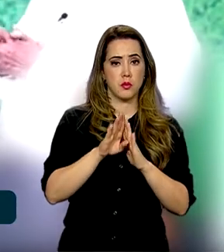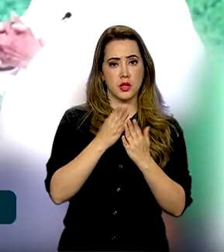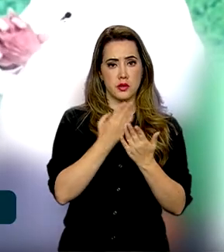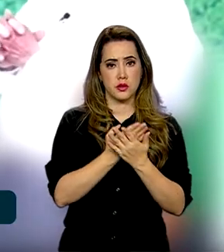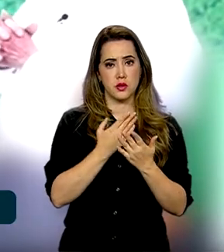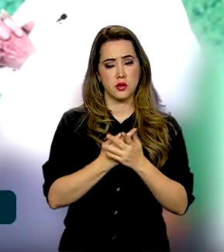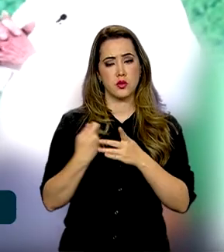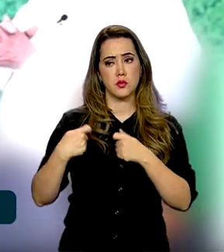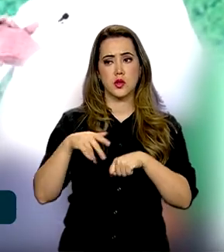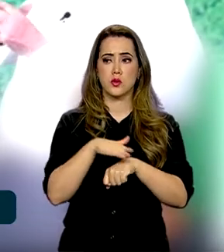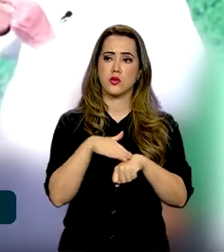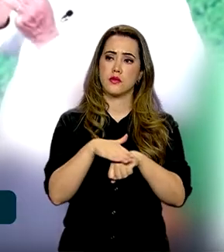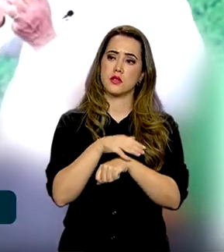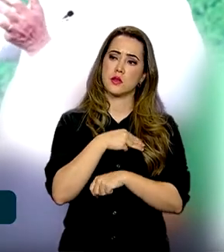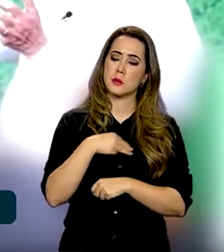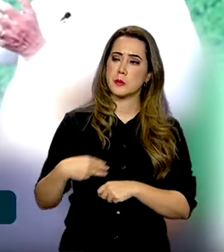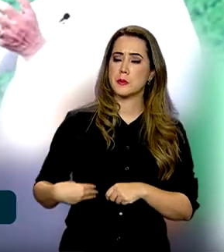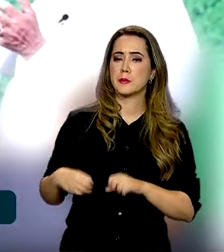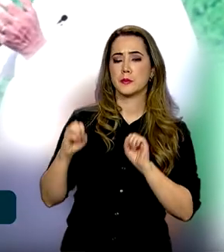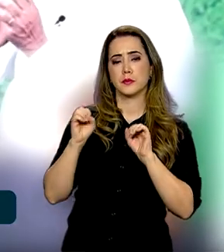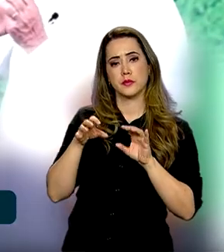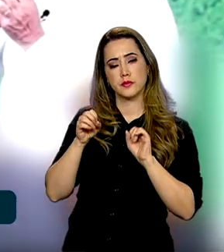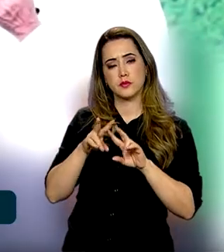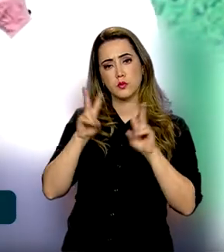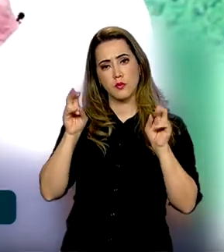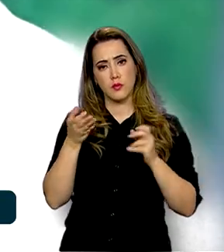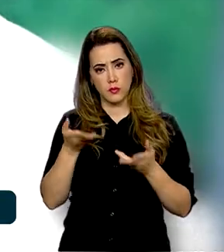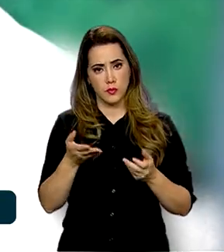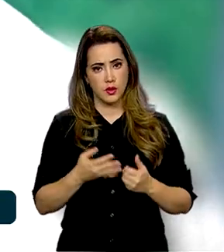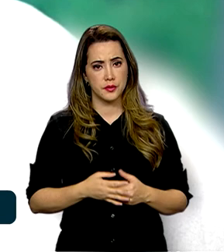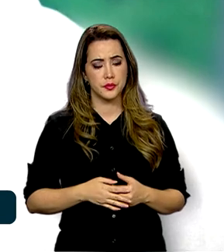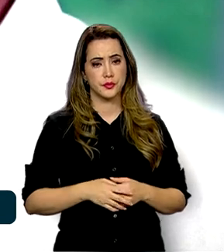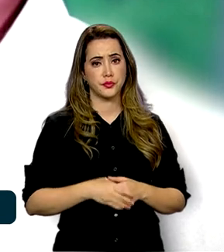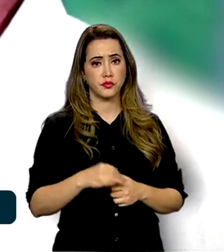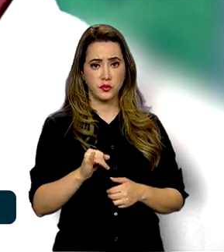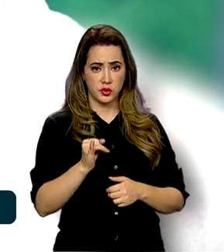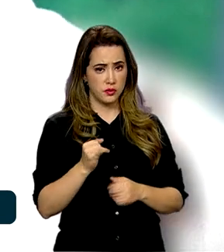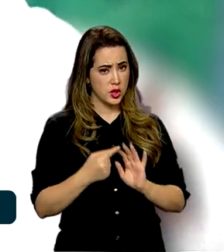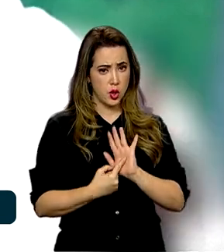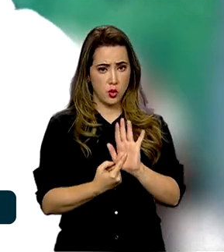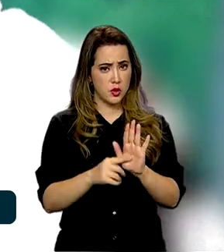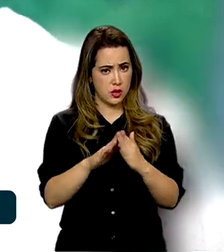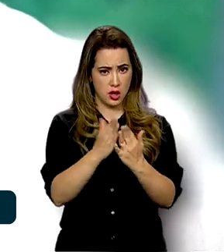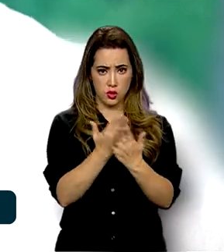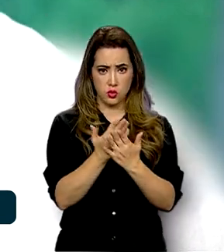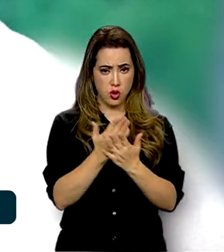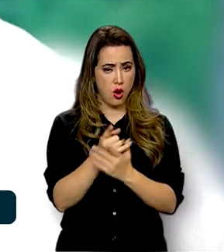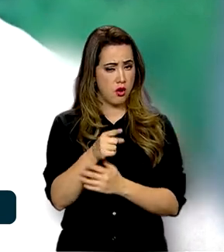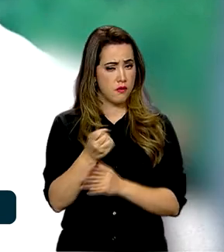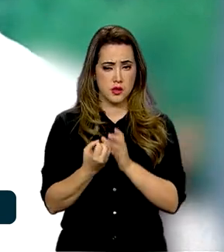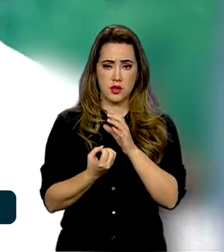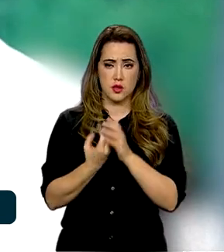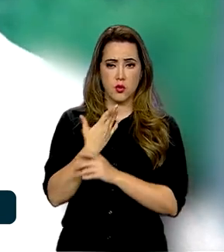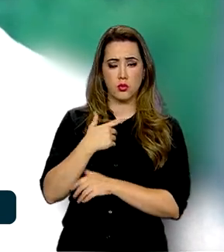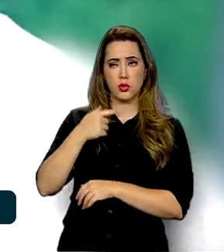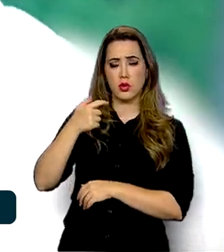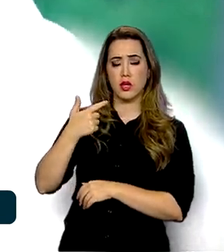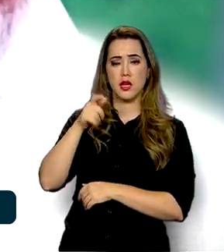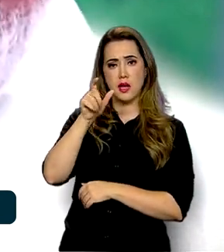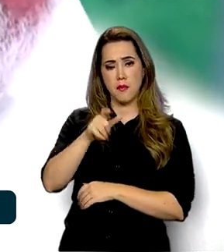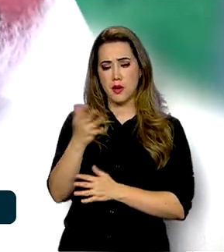vai conversar com o ministro da Educação sobre o assunto. Se você não colocar na escola, você não cria uma geração de